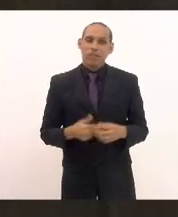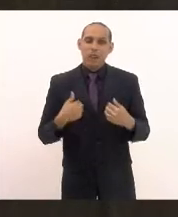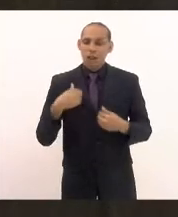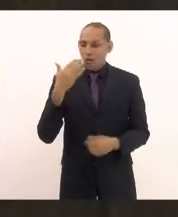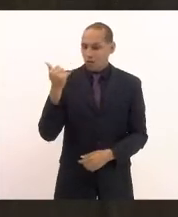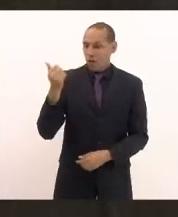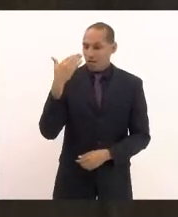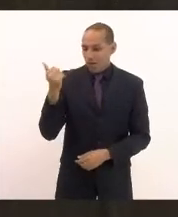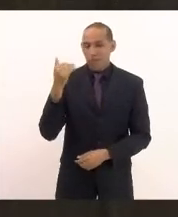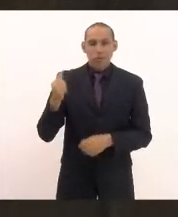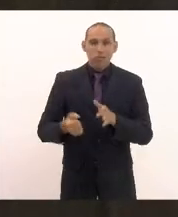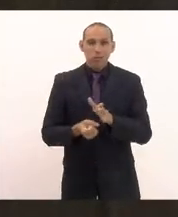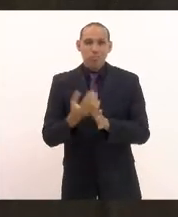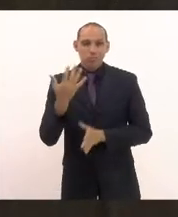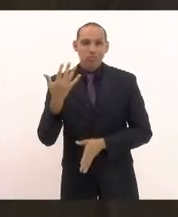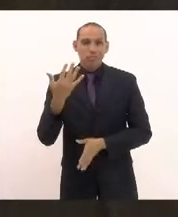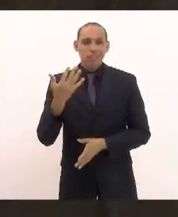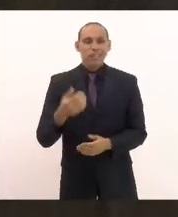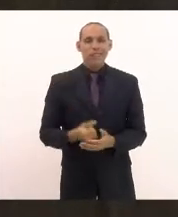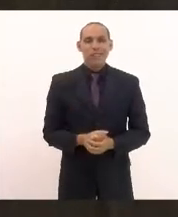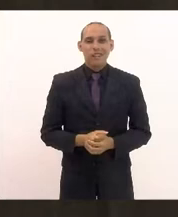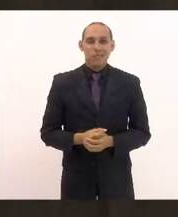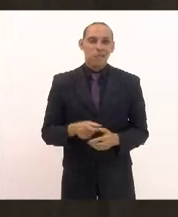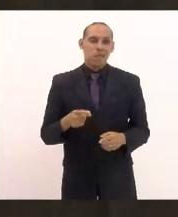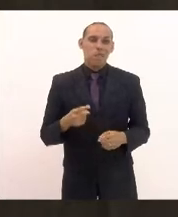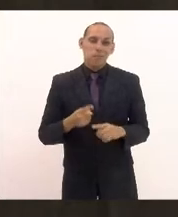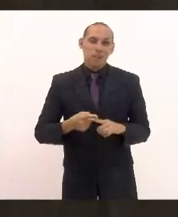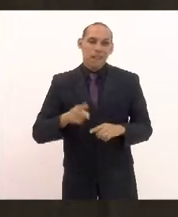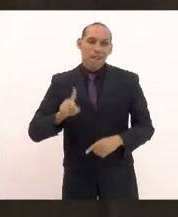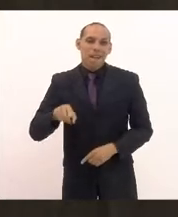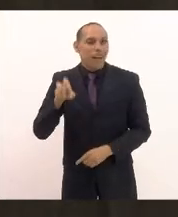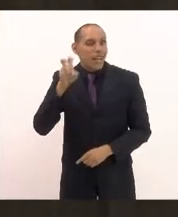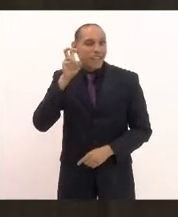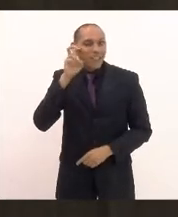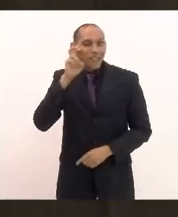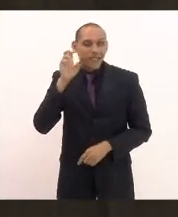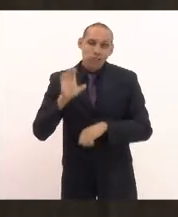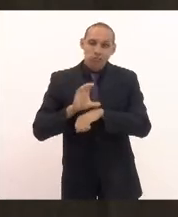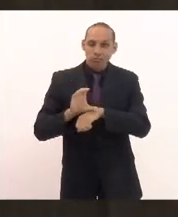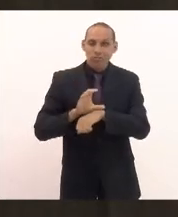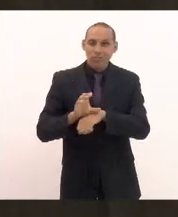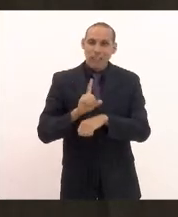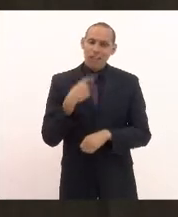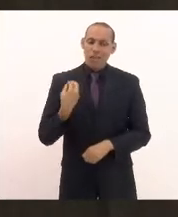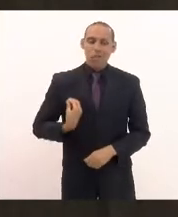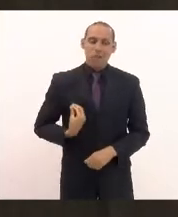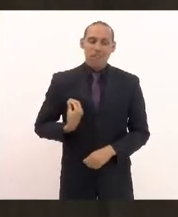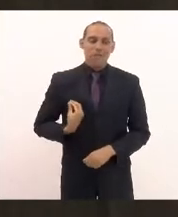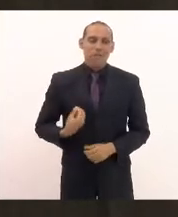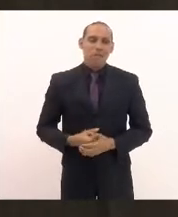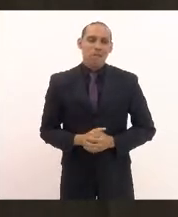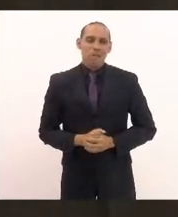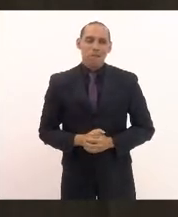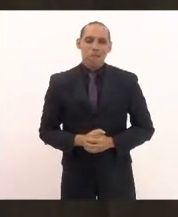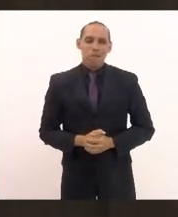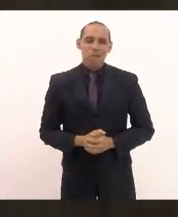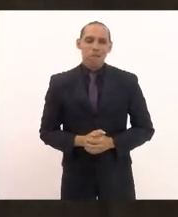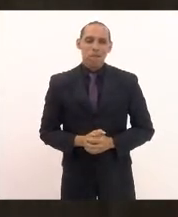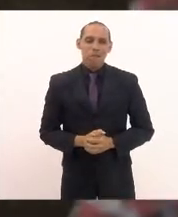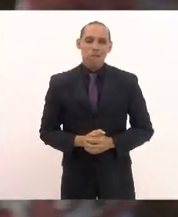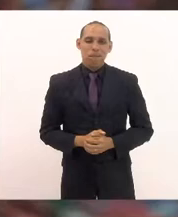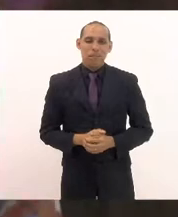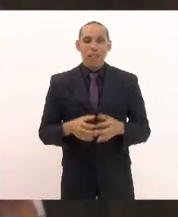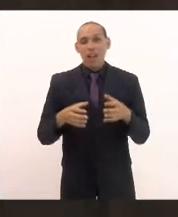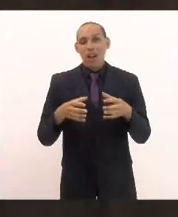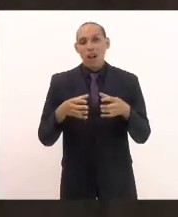chamado diversas vezes, porque é quinta-feira de cinzas e nós estamos presentes, senhora presidente. Pela